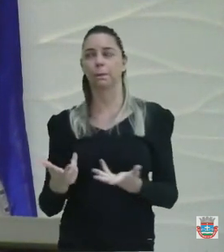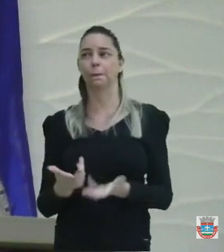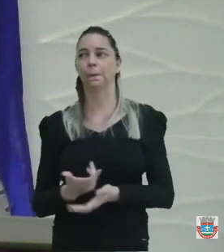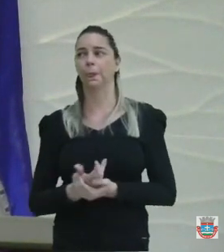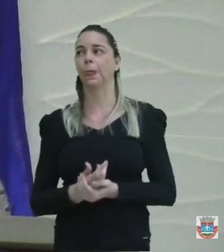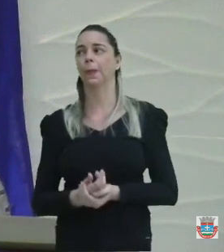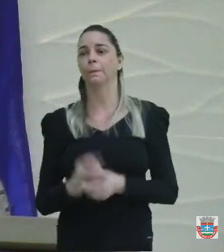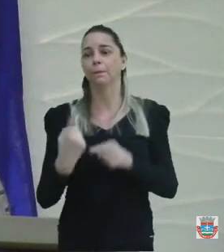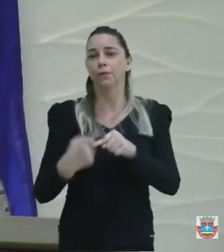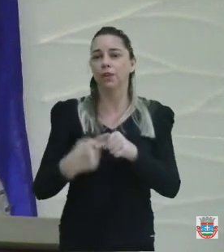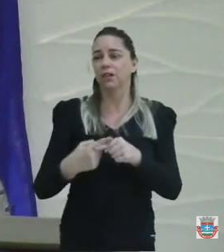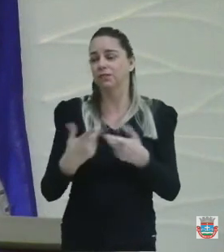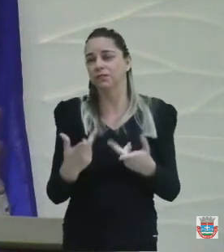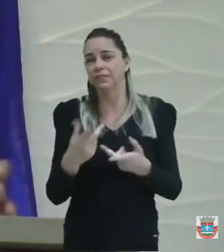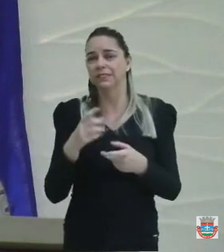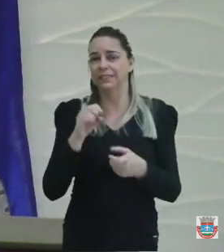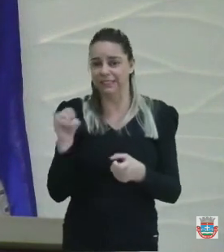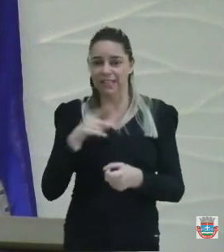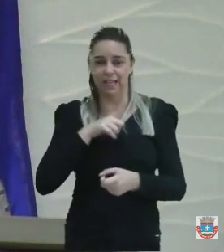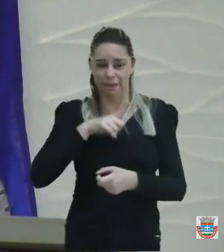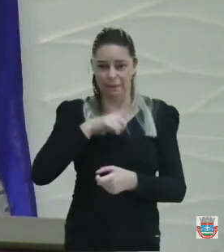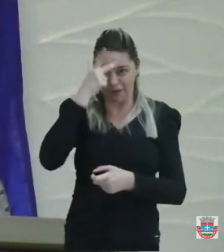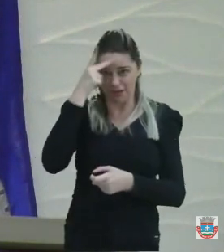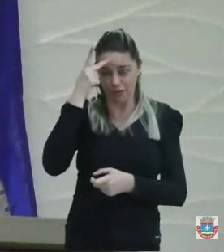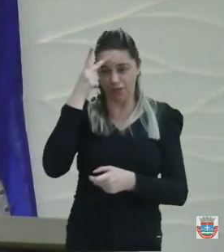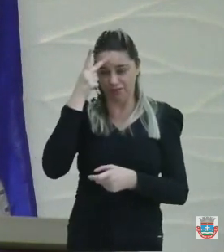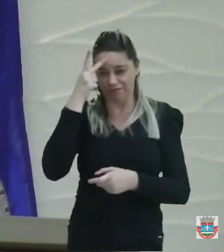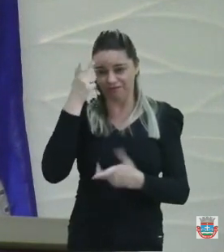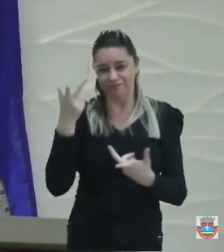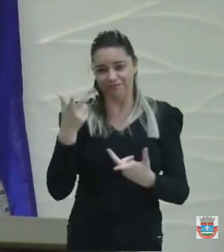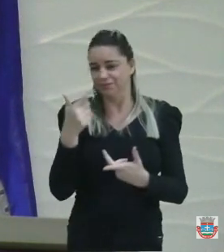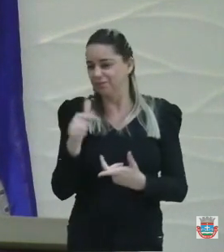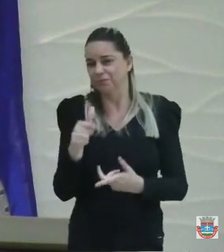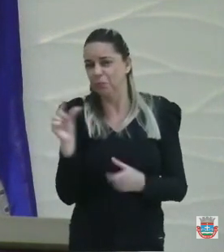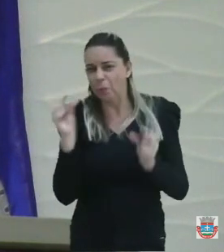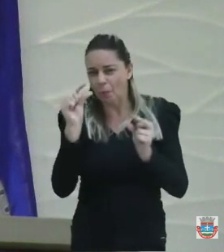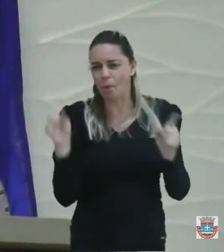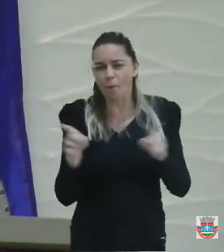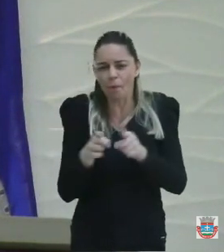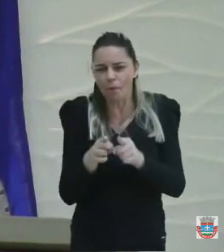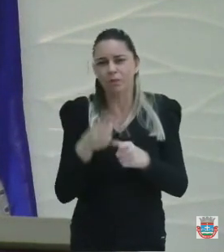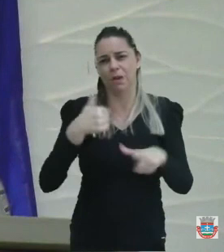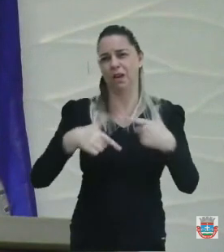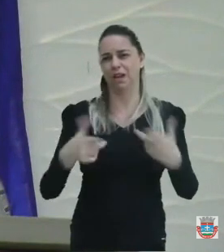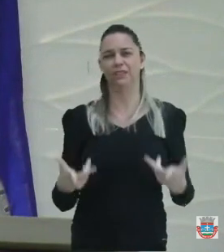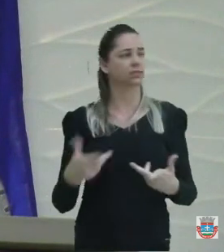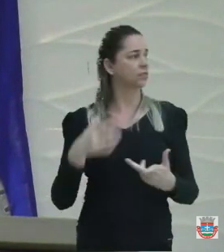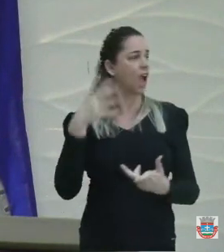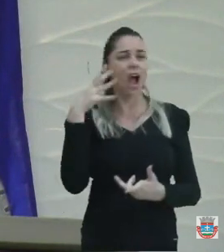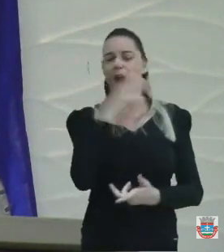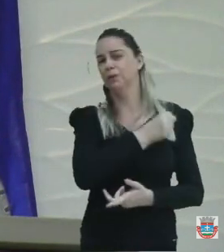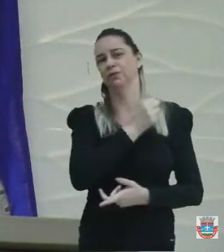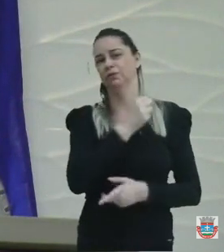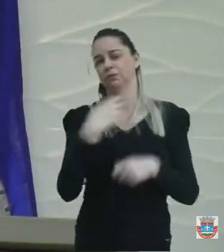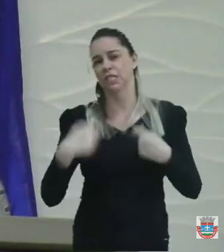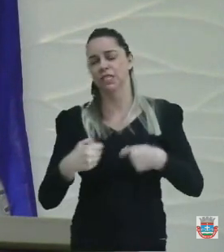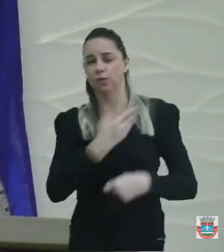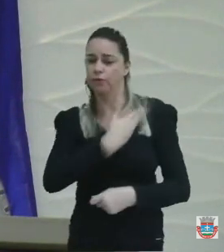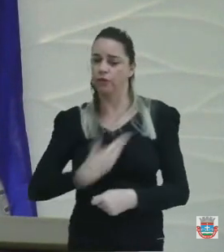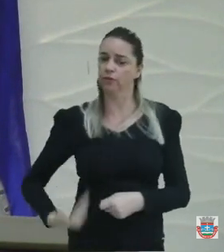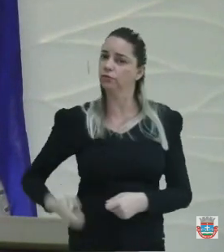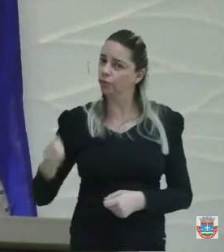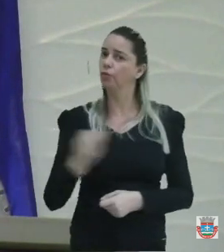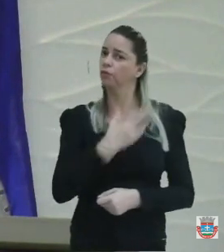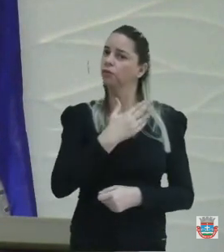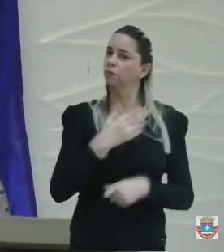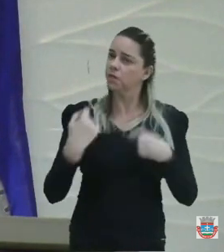tem o material. Vão para lá e não tem gente para trabalhar. Então, precisa urgentemente esse novo governo pôr